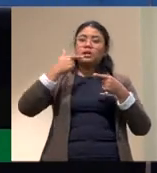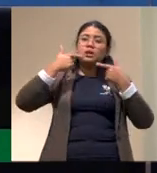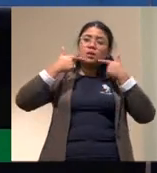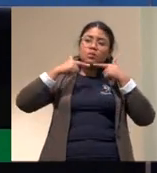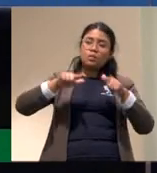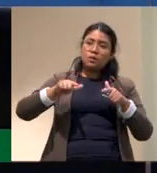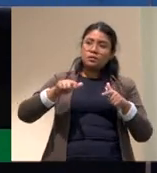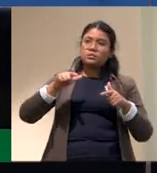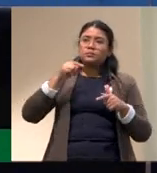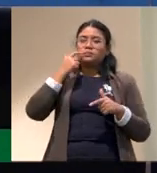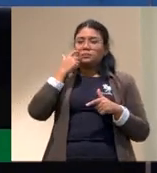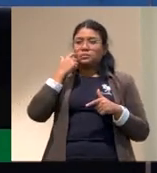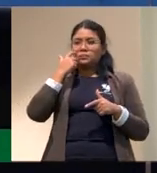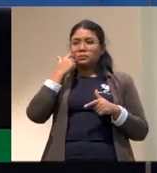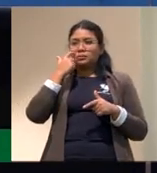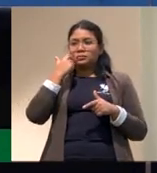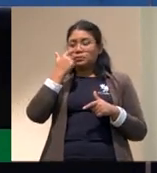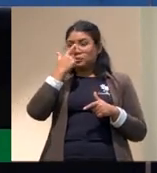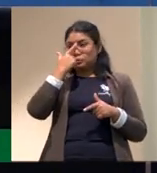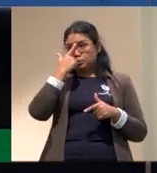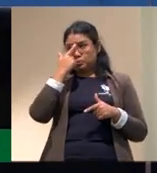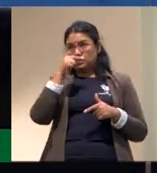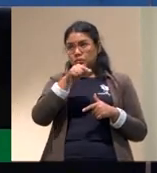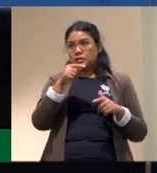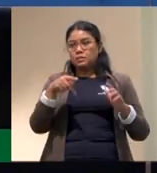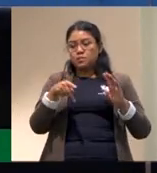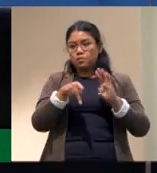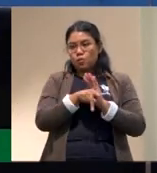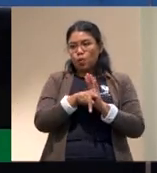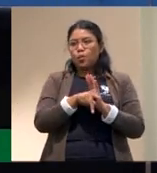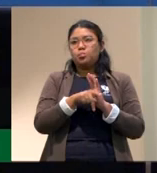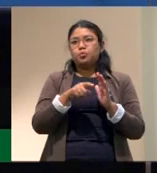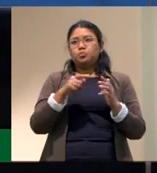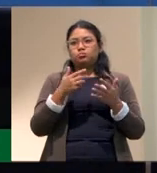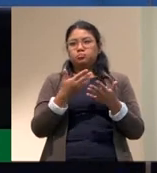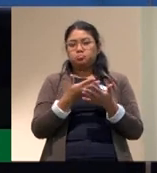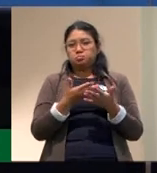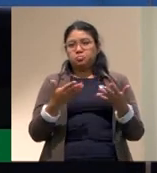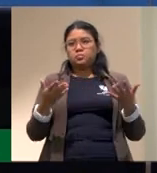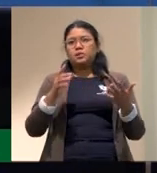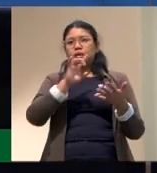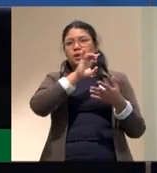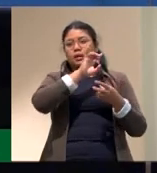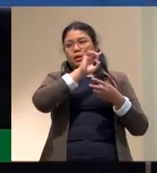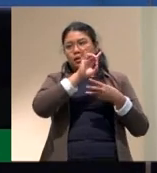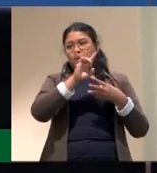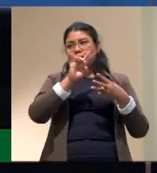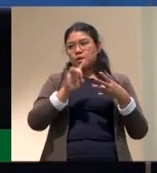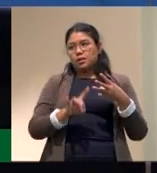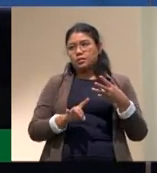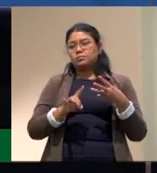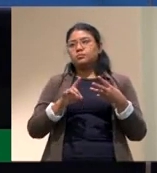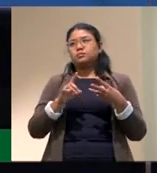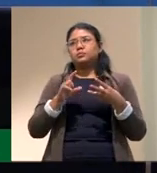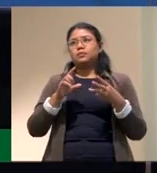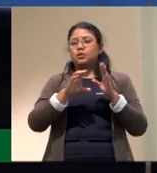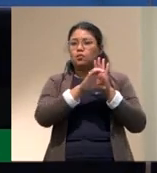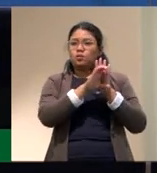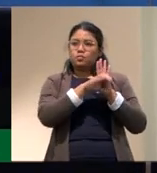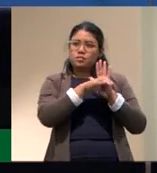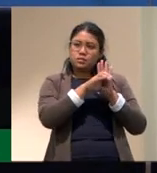ser tratada com uma forma própria, né, e onde são abordadas de forma conceitual